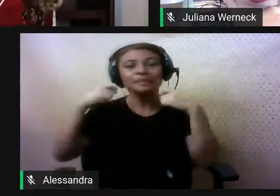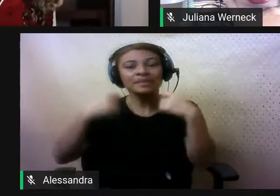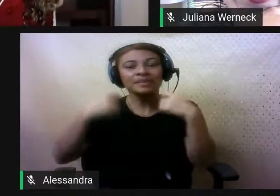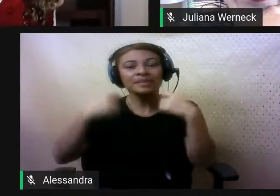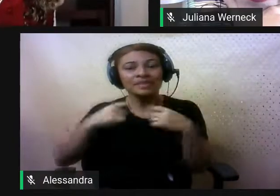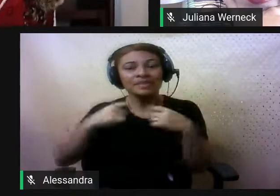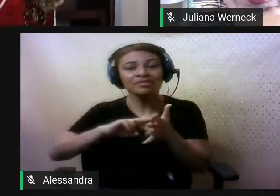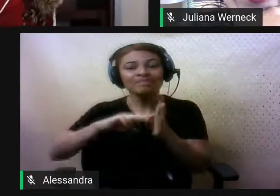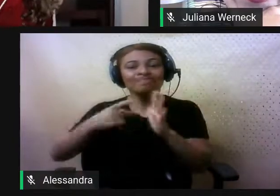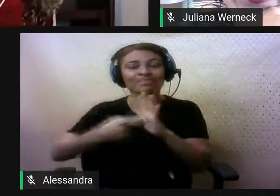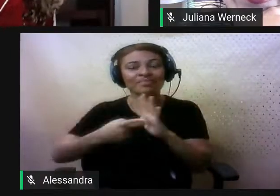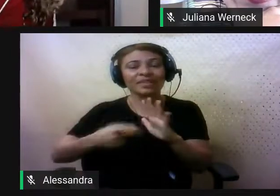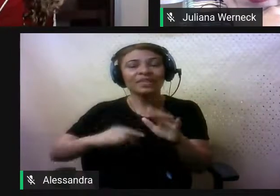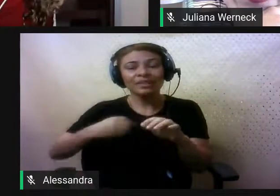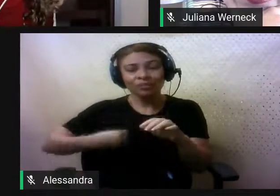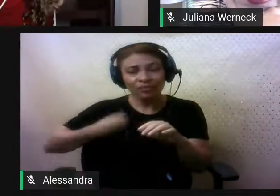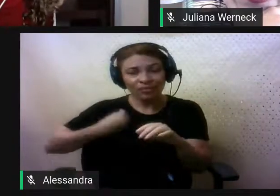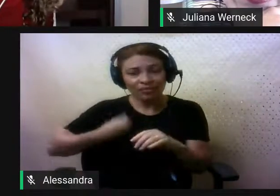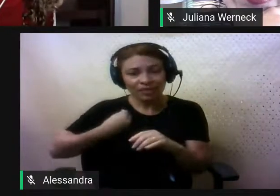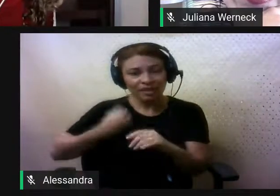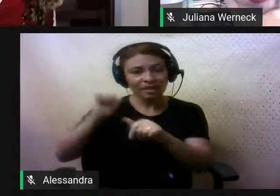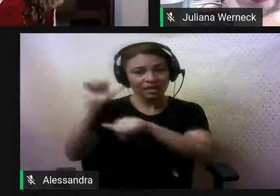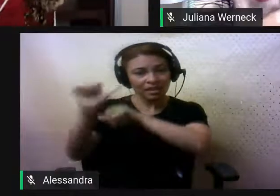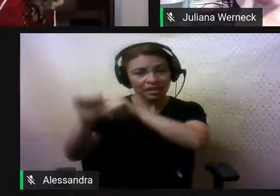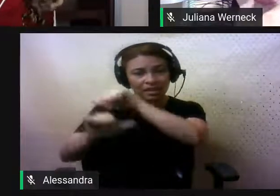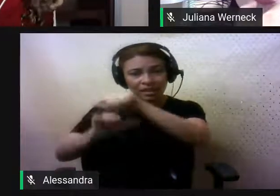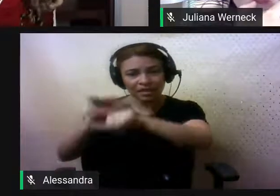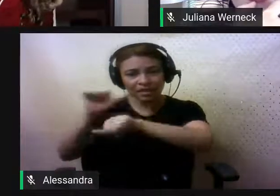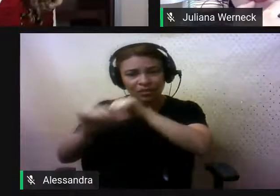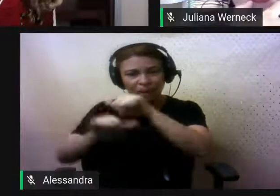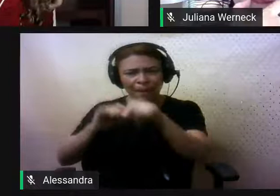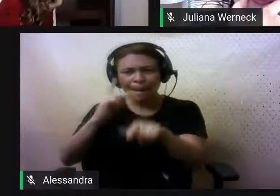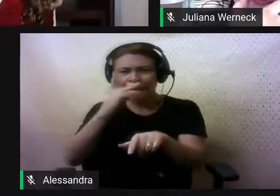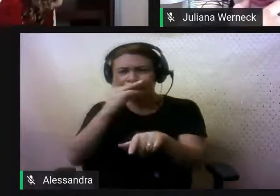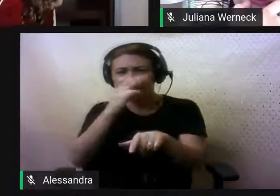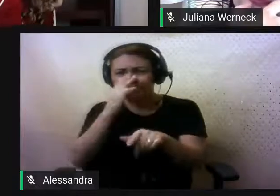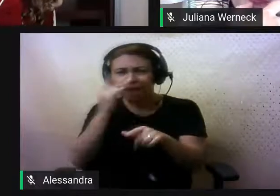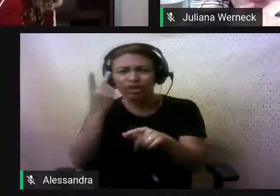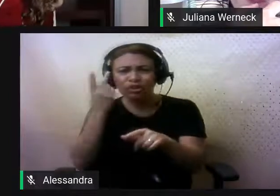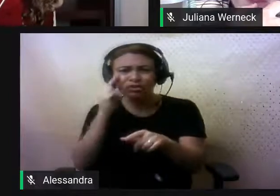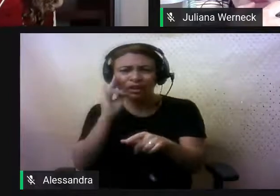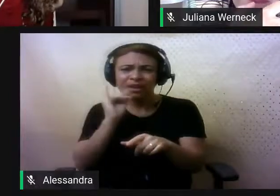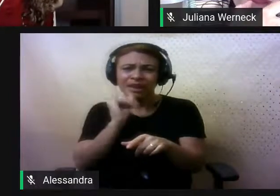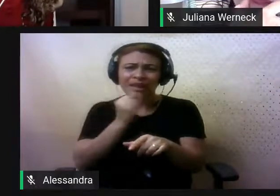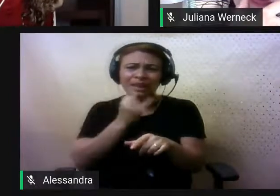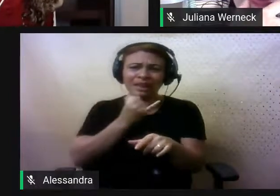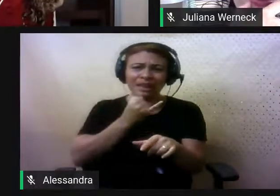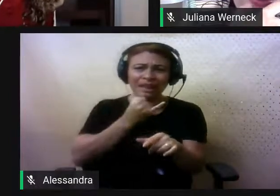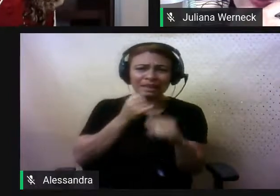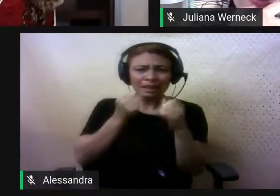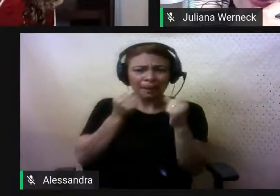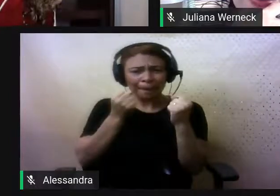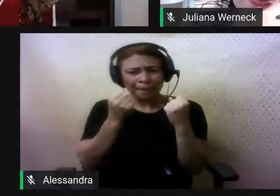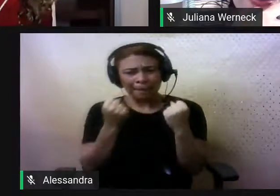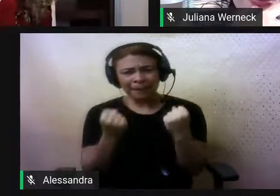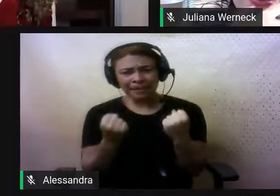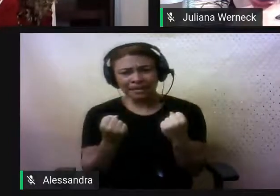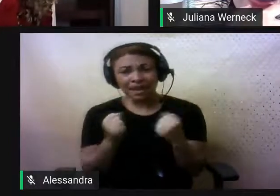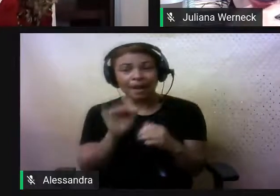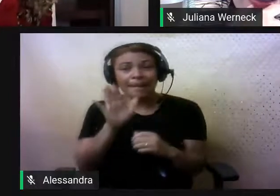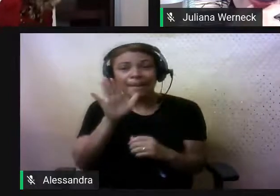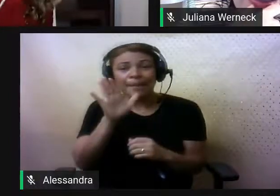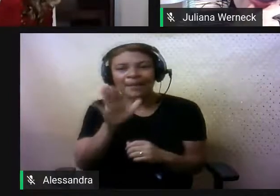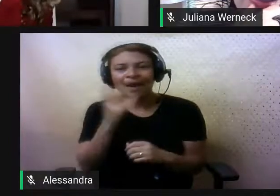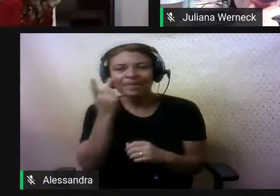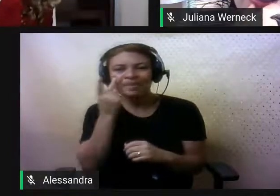essa história, de transformar tudo isso que pode parecer uma história triste, pode parecer uma história pesada, mas para mim